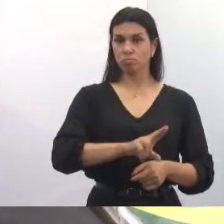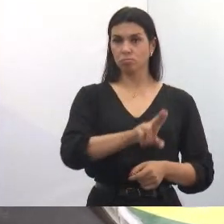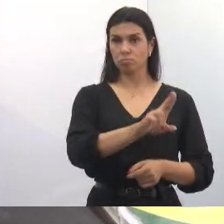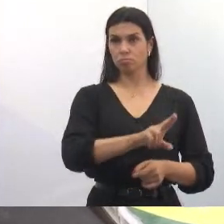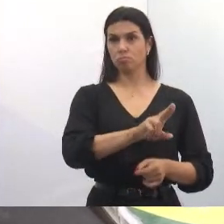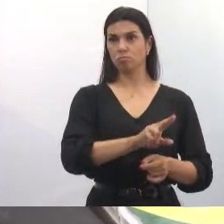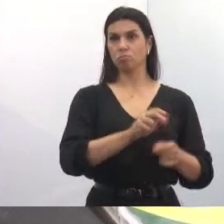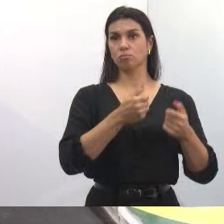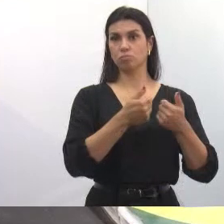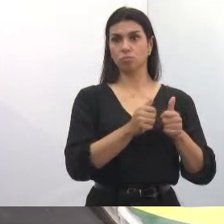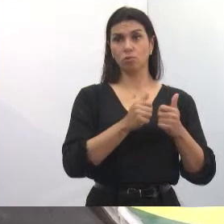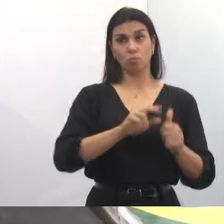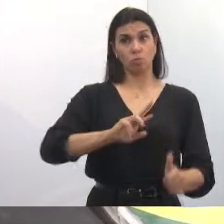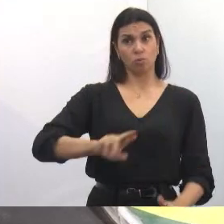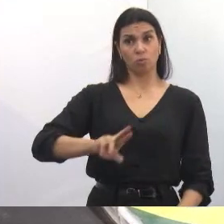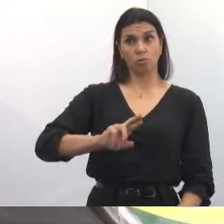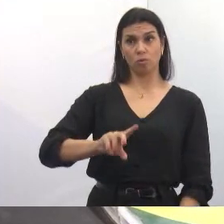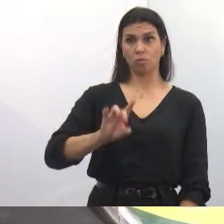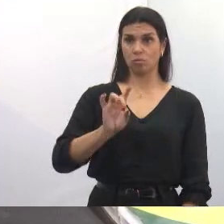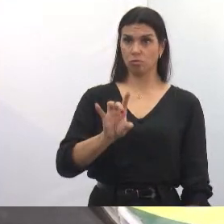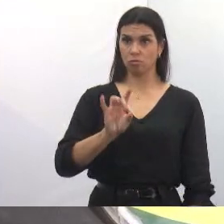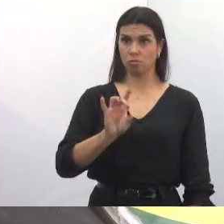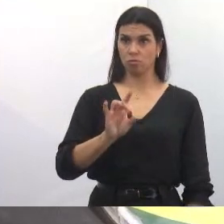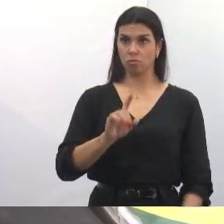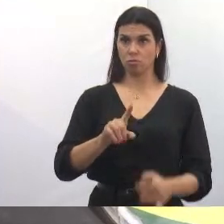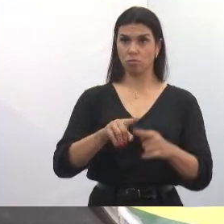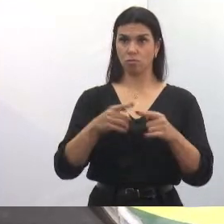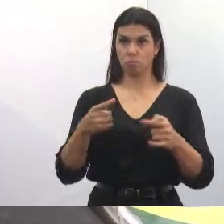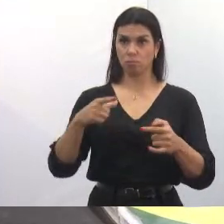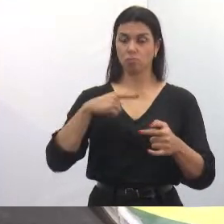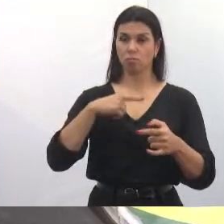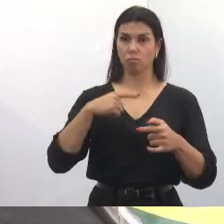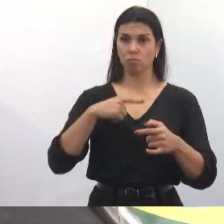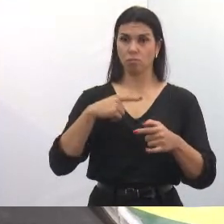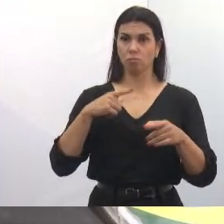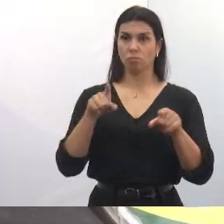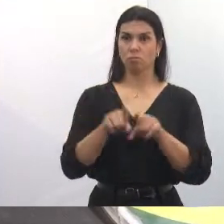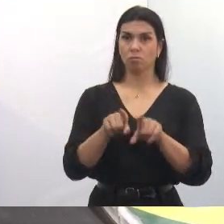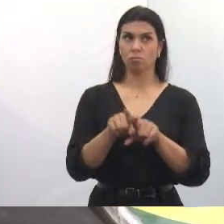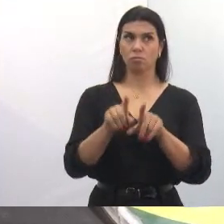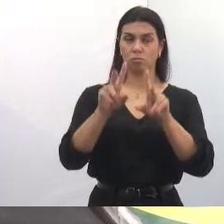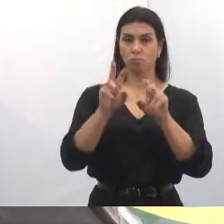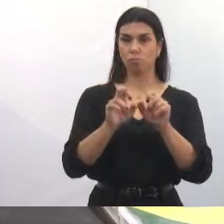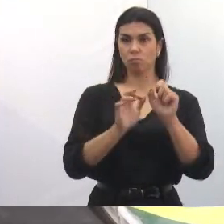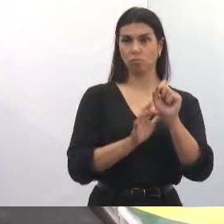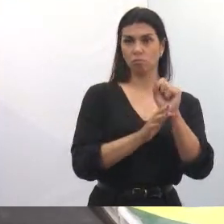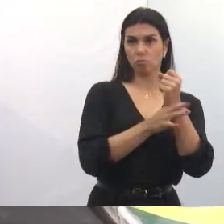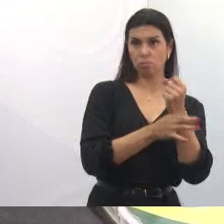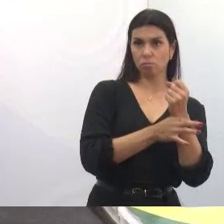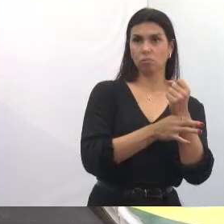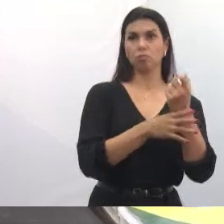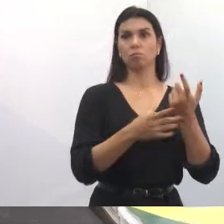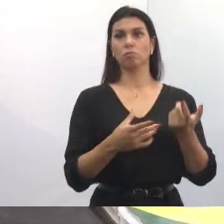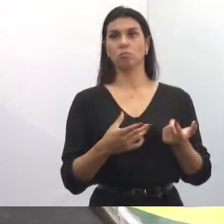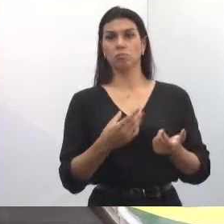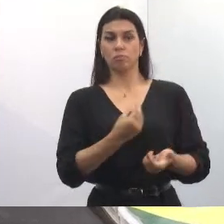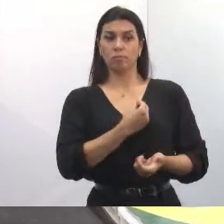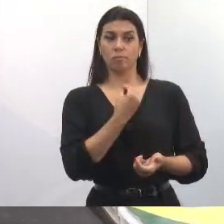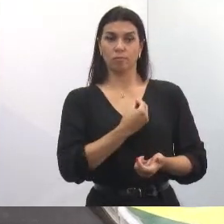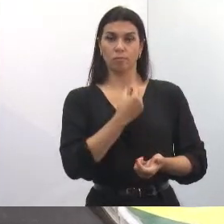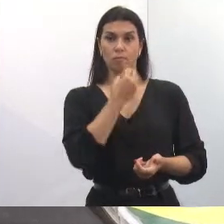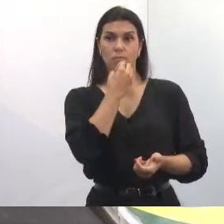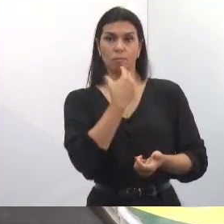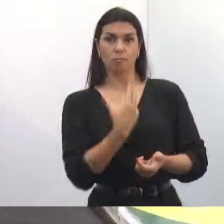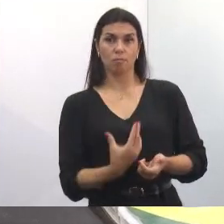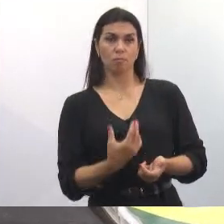ônibus. E não é só isso. Tem o aspecto também segurança. Tem também a questão da qualidade de vida das